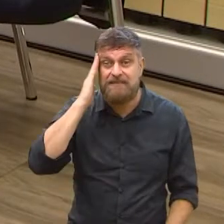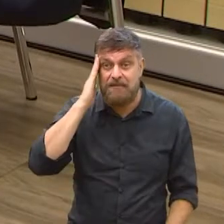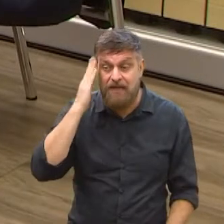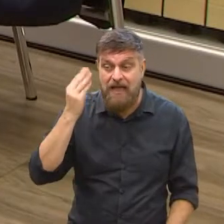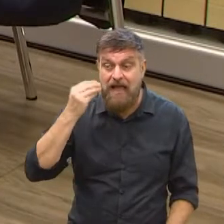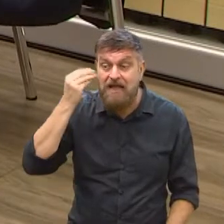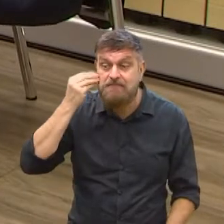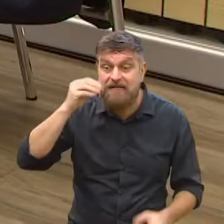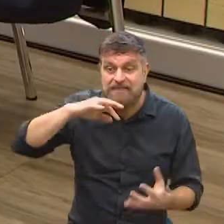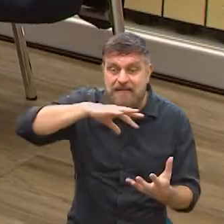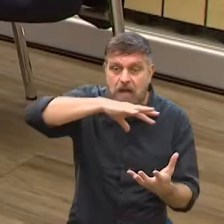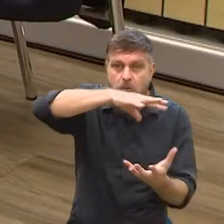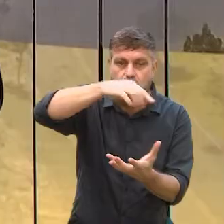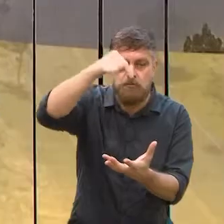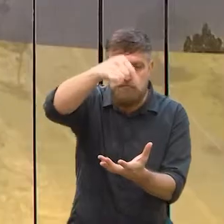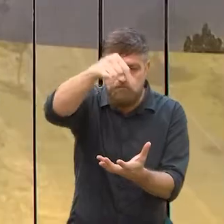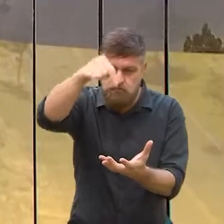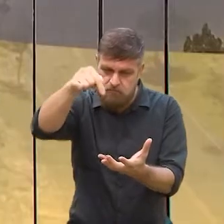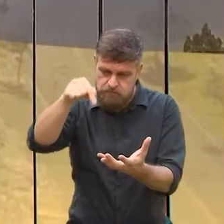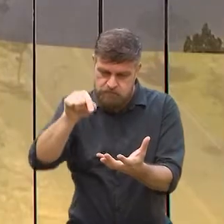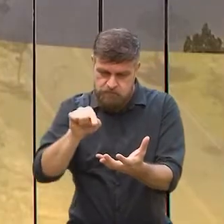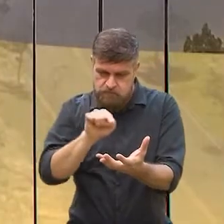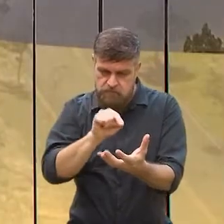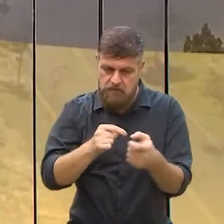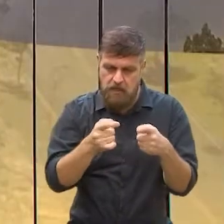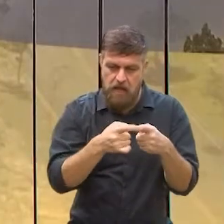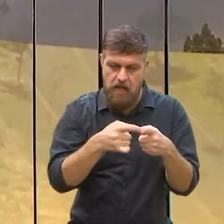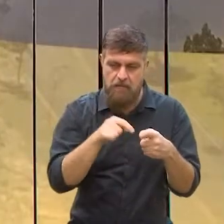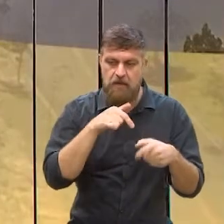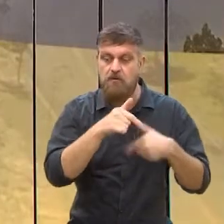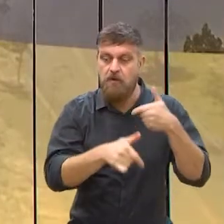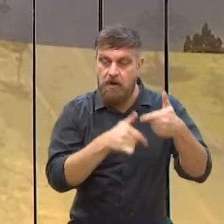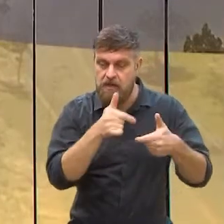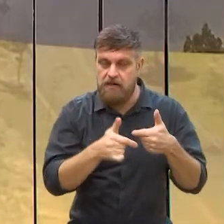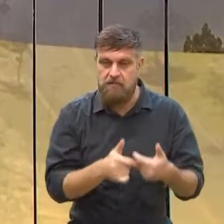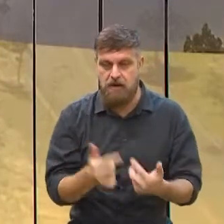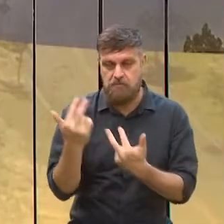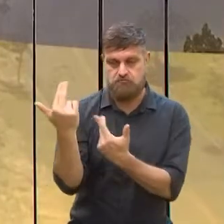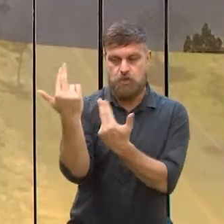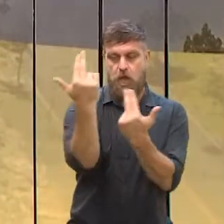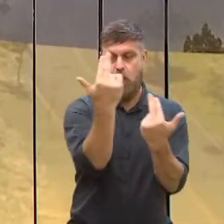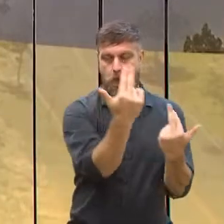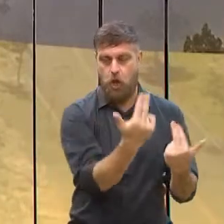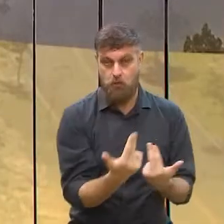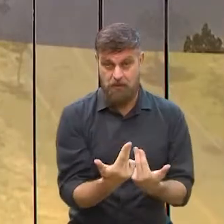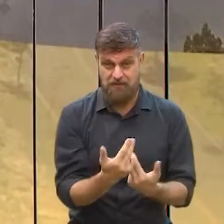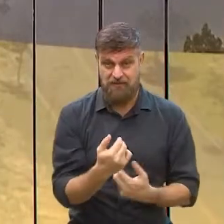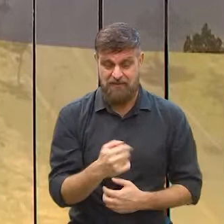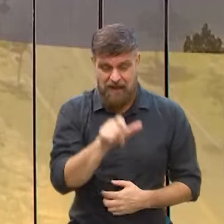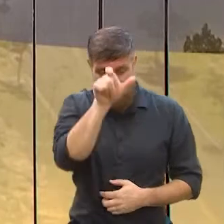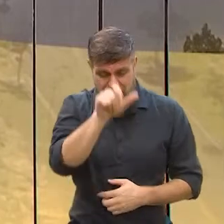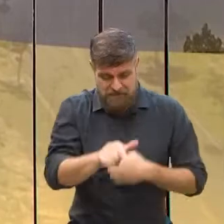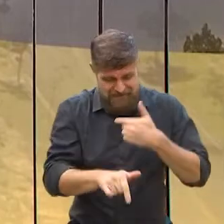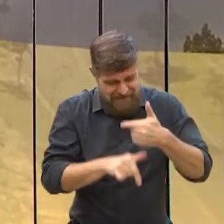experiência mundial. Então isso gera o consenso e você trabalha em cima do consenso para ter aqueles resultados. Se você trabalha